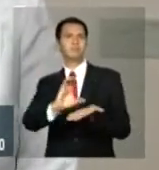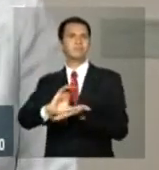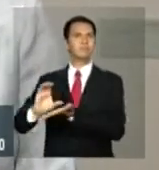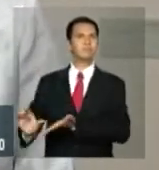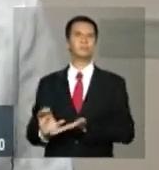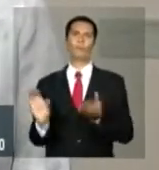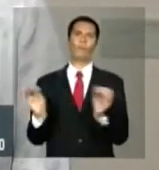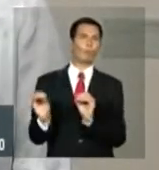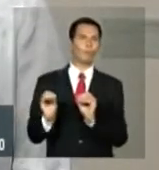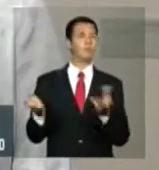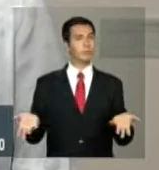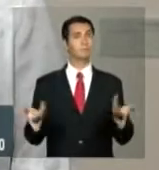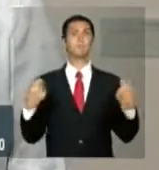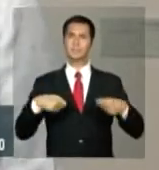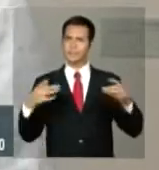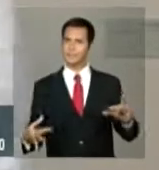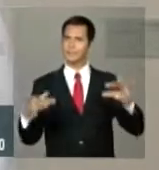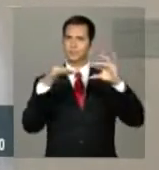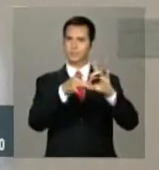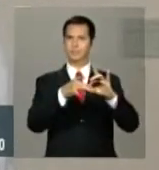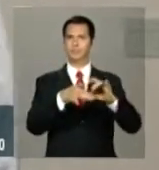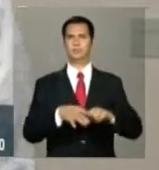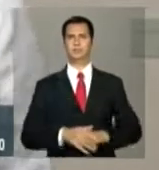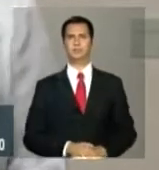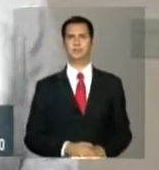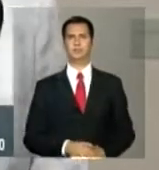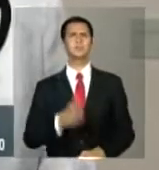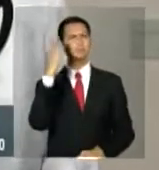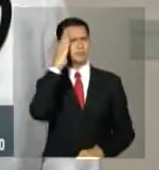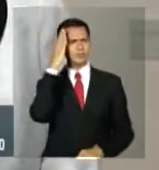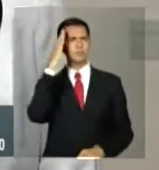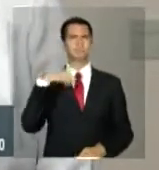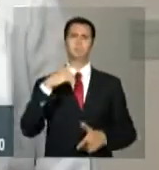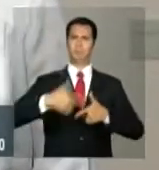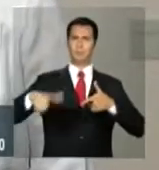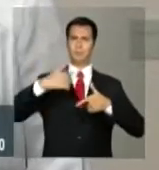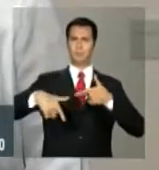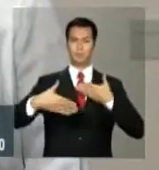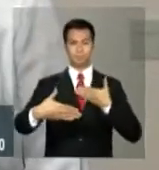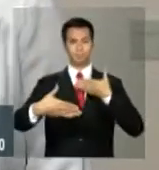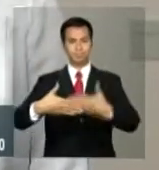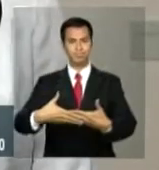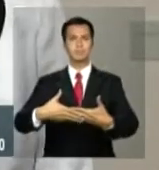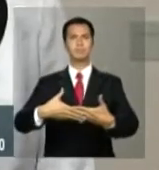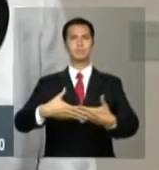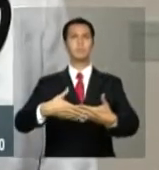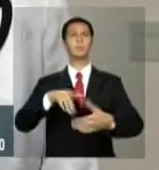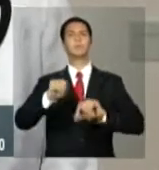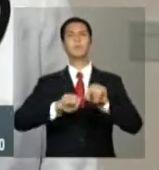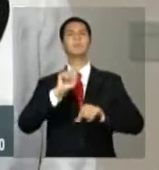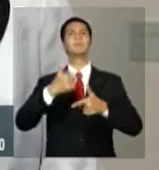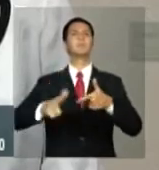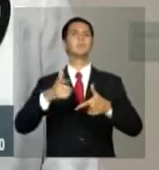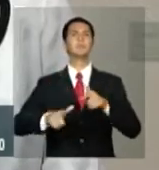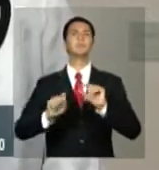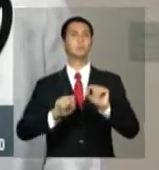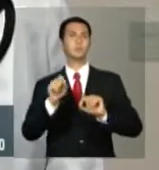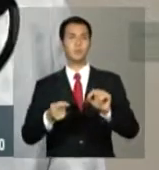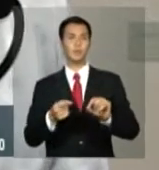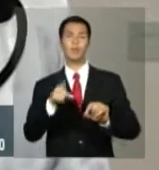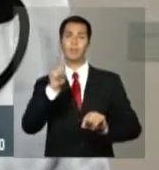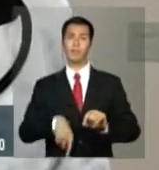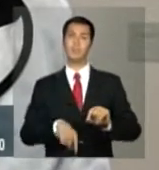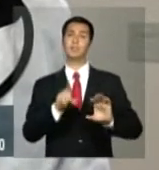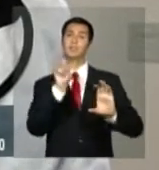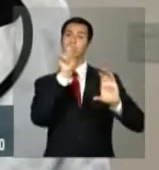É evidente que existe um problema sério de curto prazo, para além desse, que é o problema das